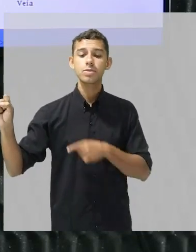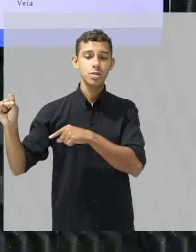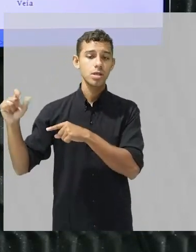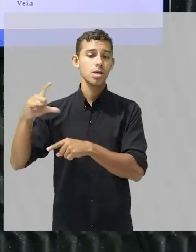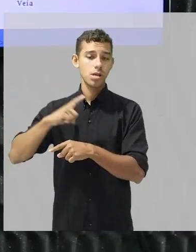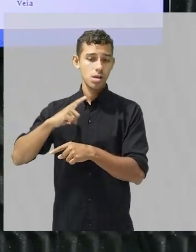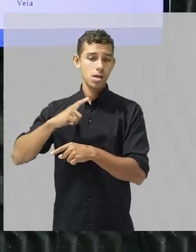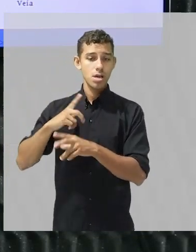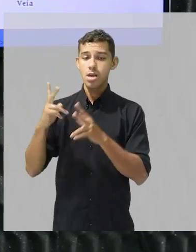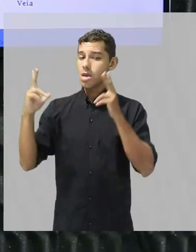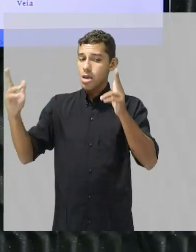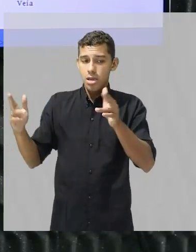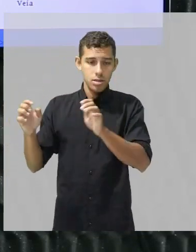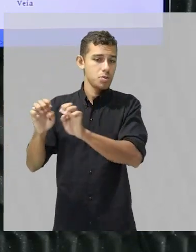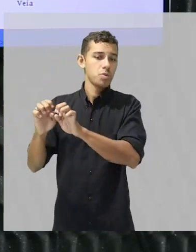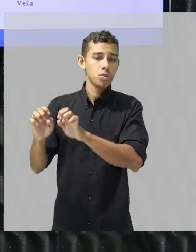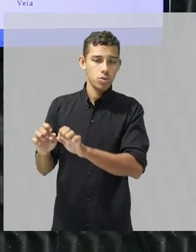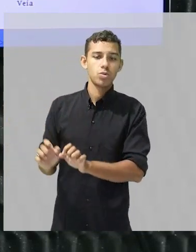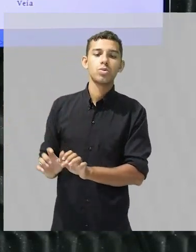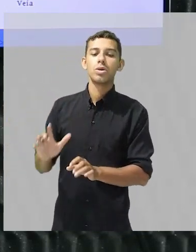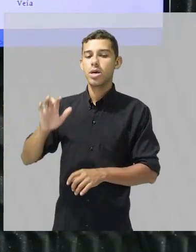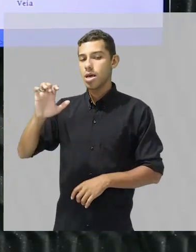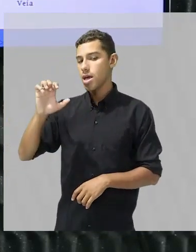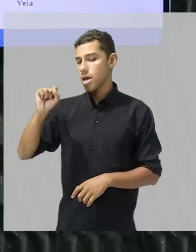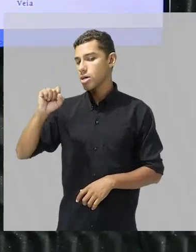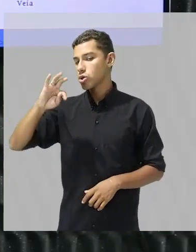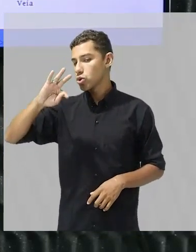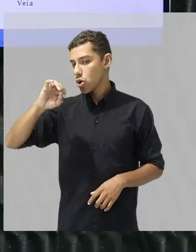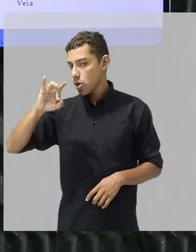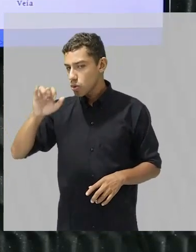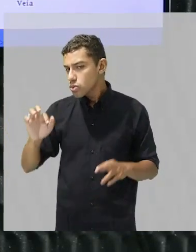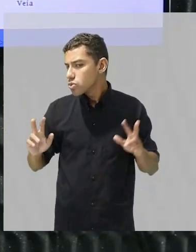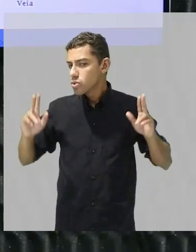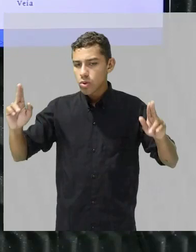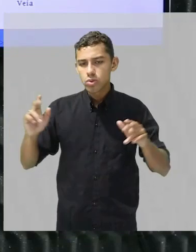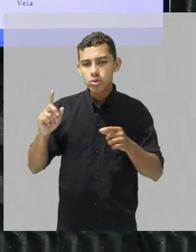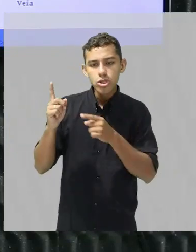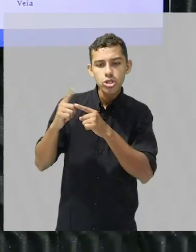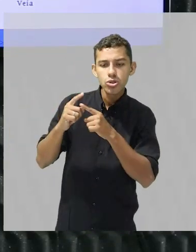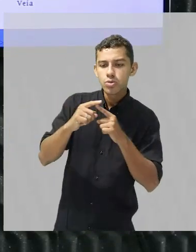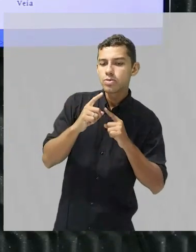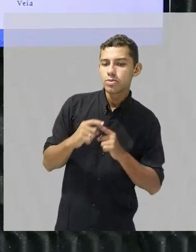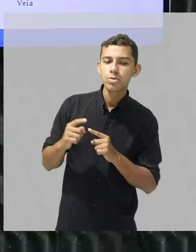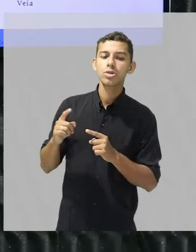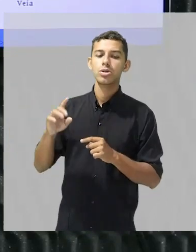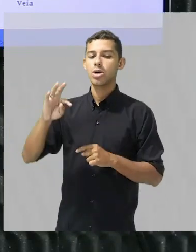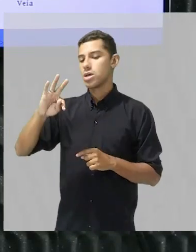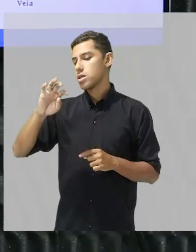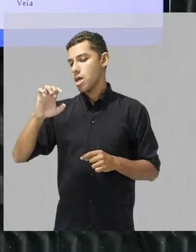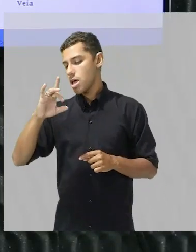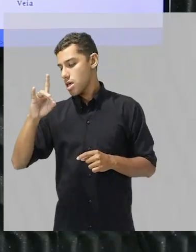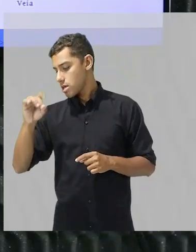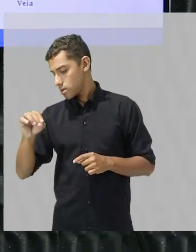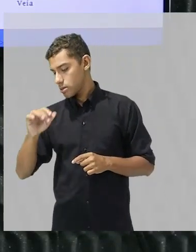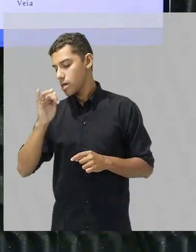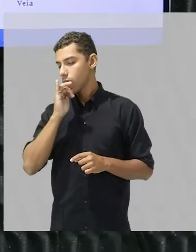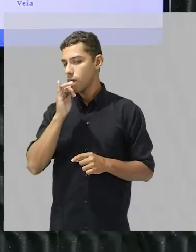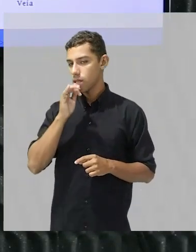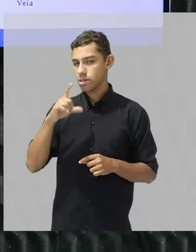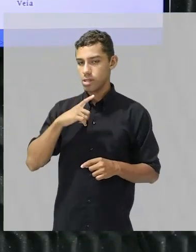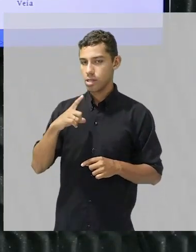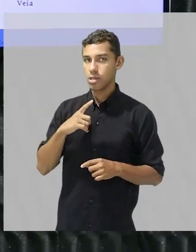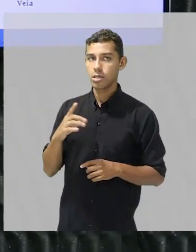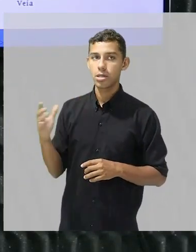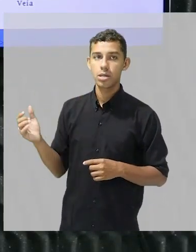as mesmas estruturas histológicas, né? Ou seja, os mesmos tipos de tecidos presentes. Nós temos